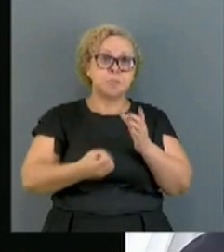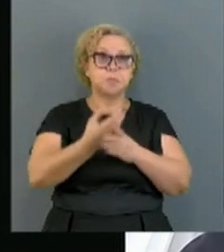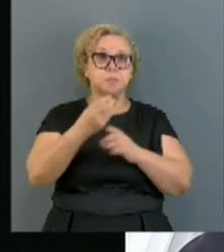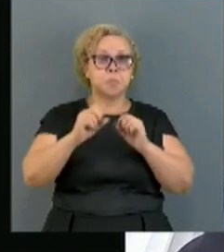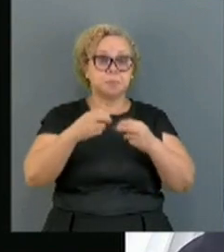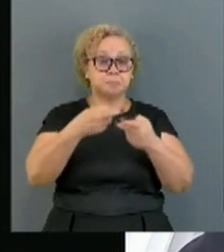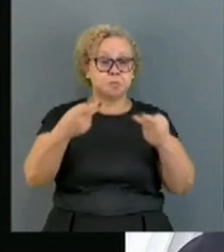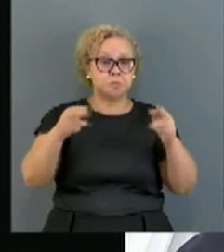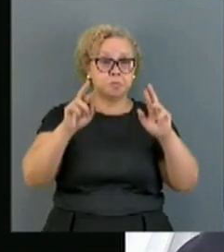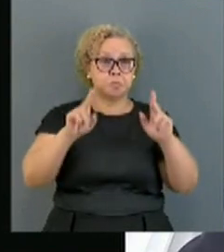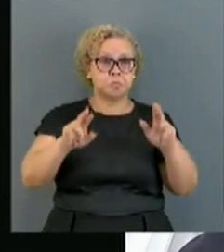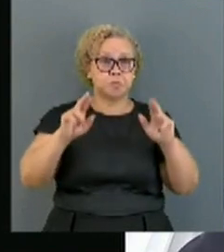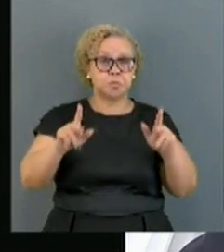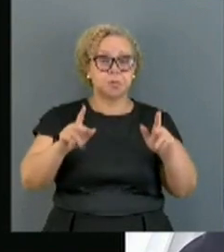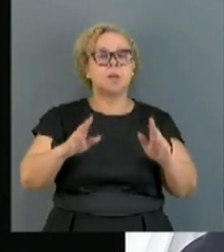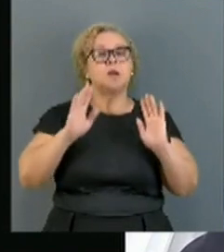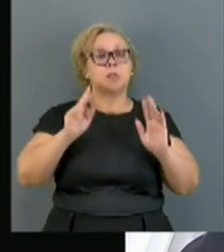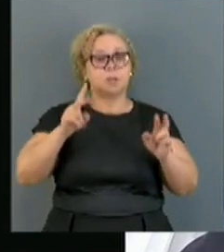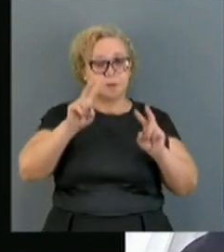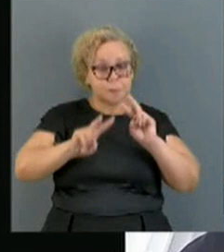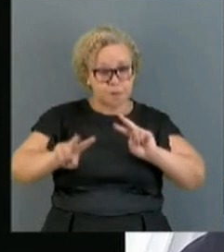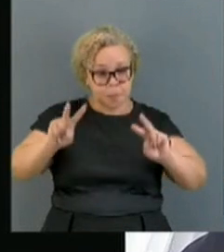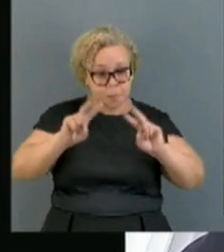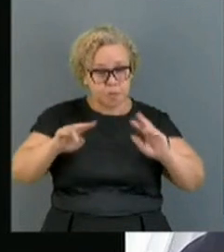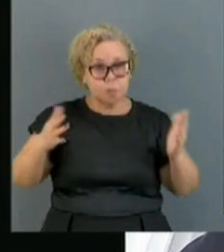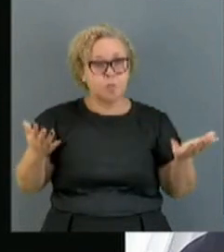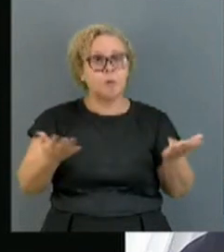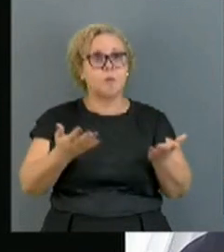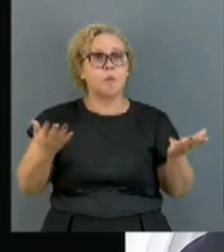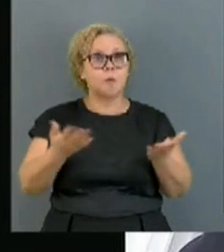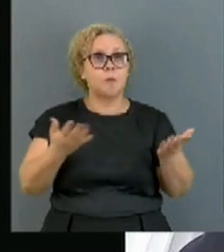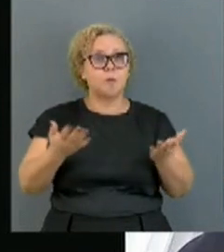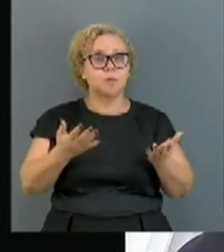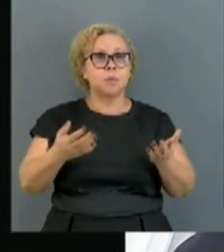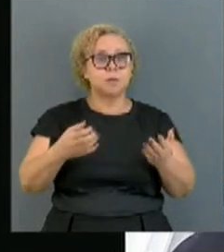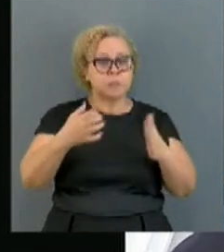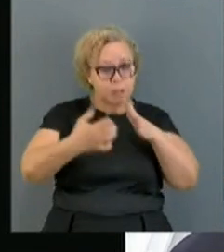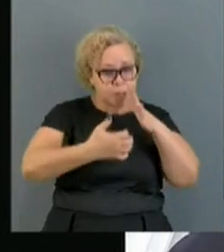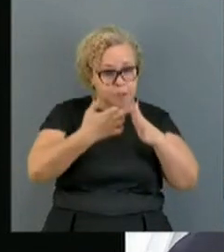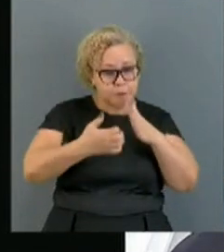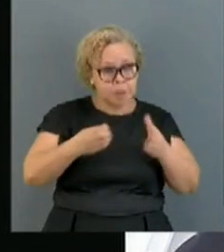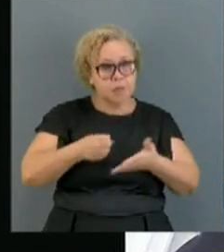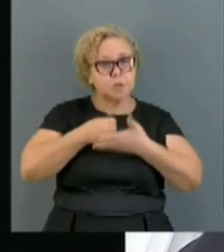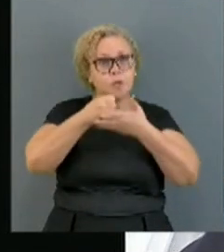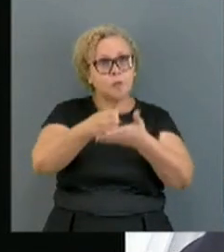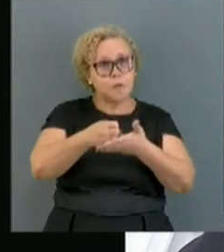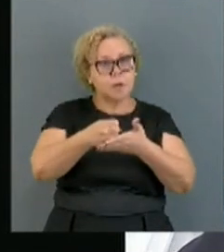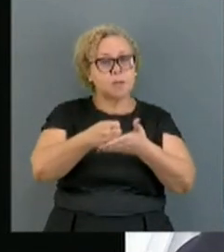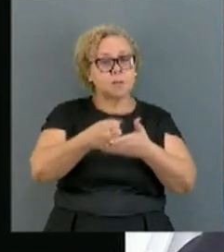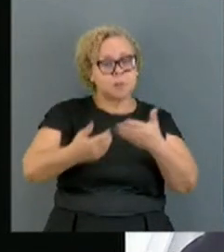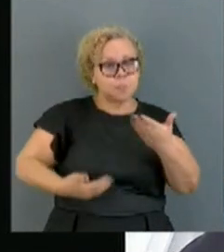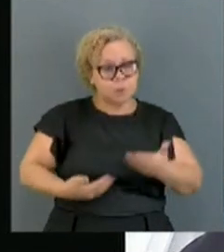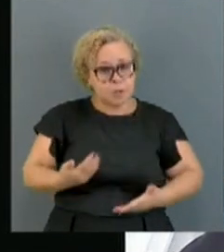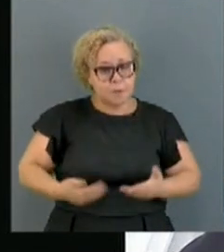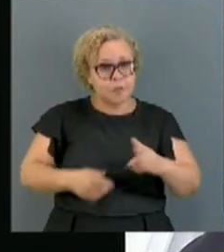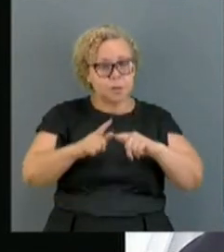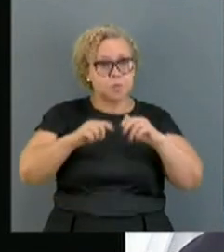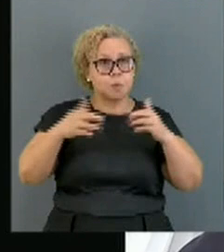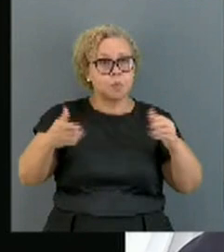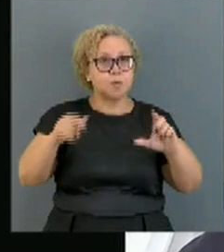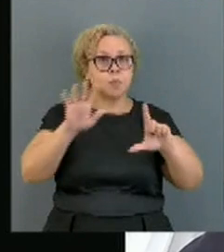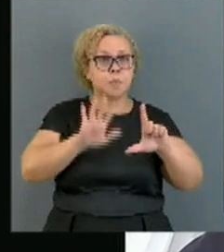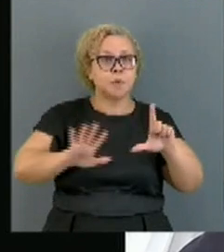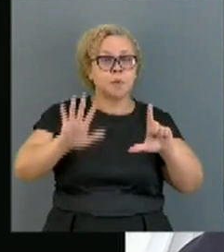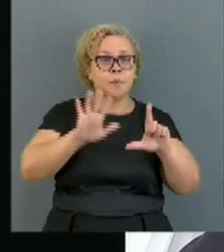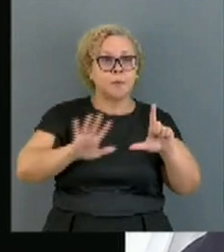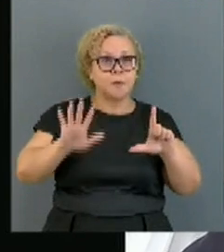hoje várias empresas oferecendo produtos e serviços, por exemplo, em cima de uma plataforma que todos já devemos ter ouvido